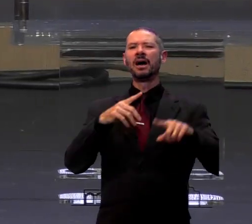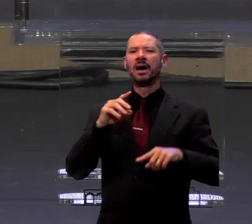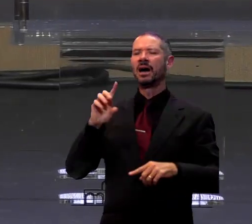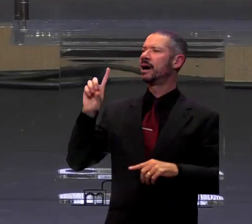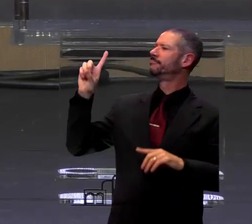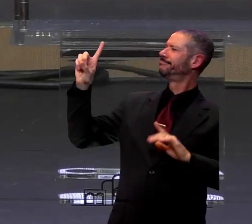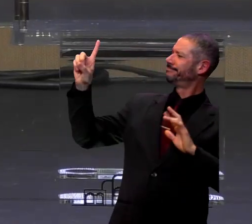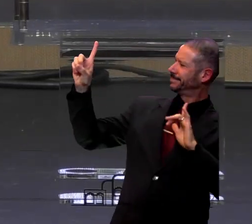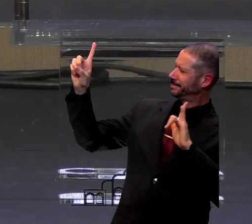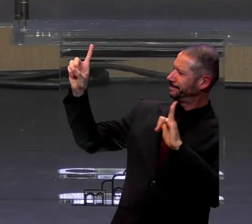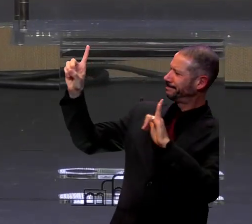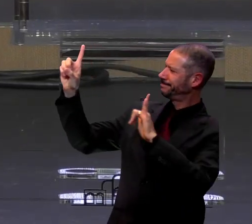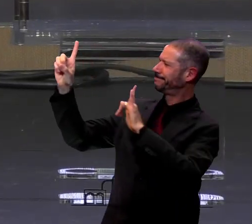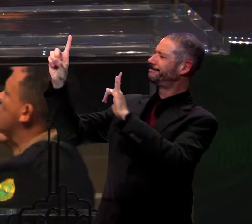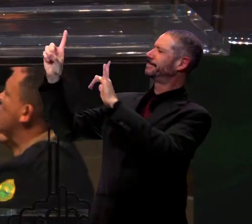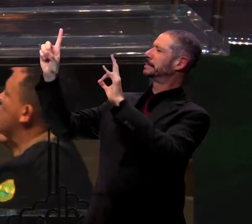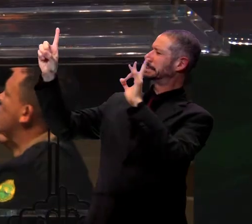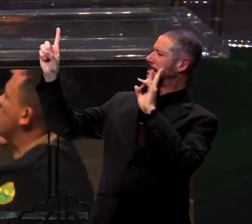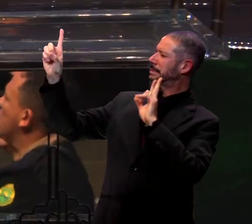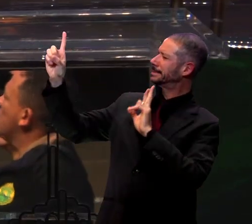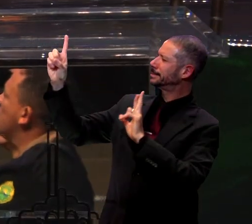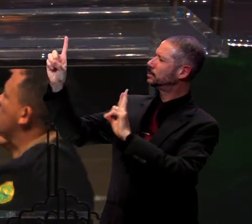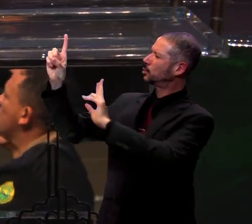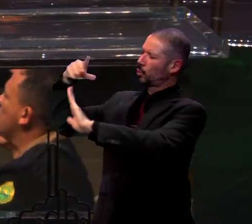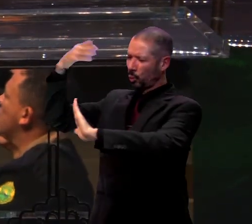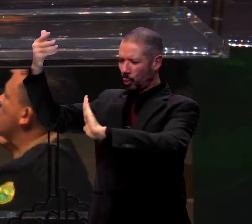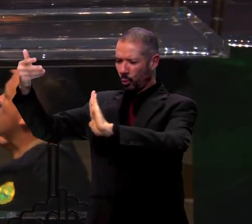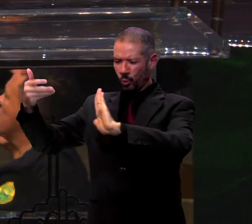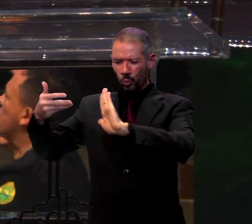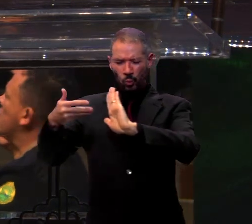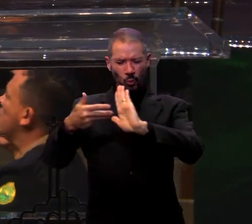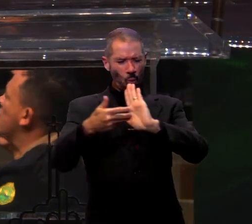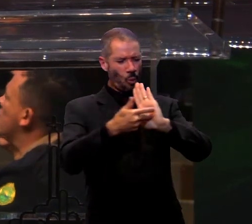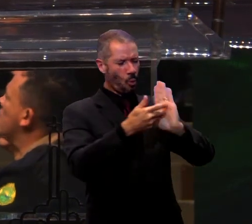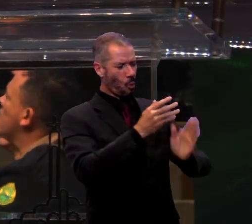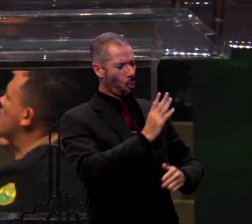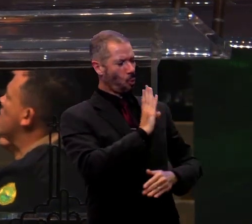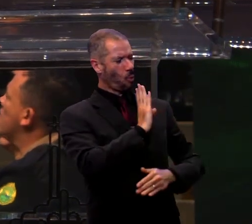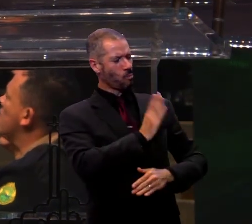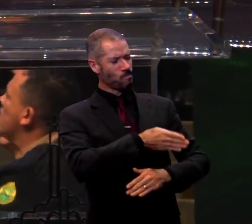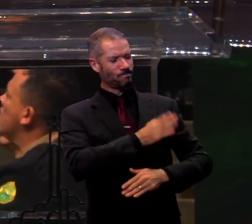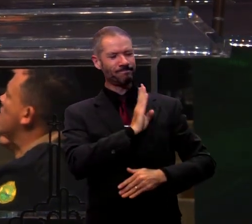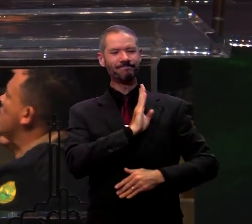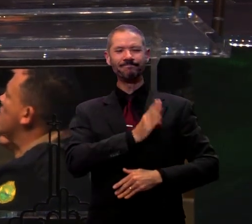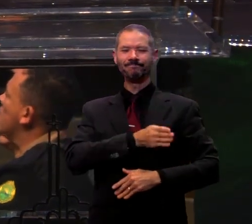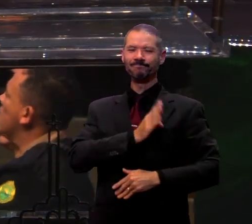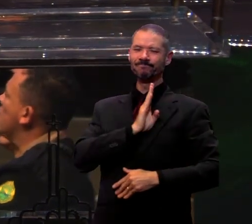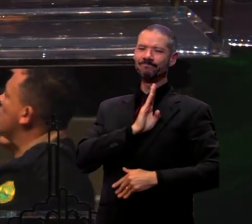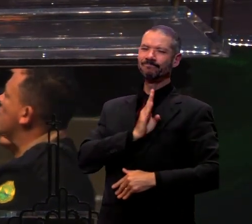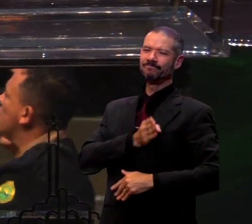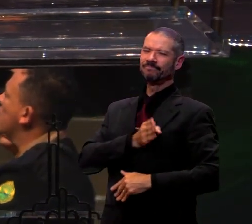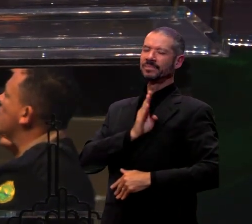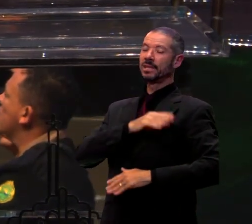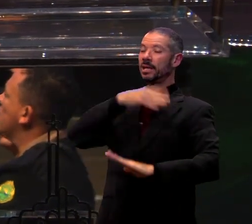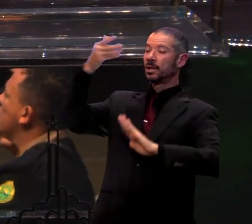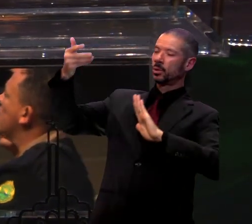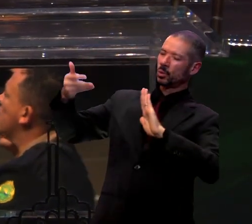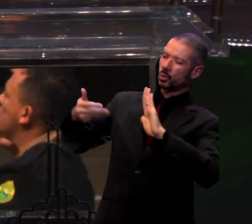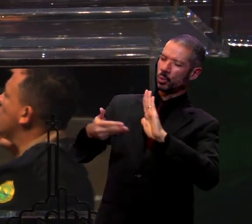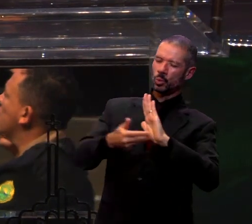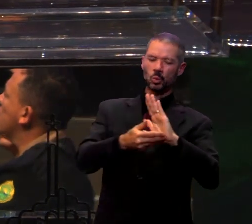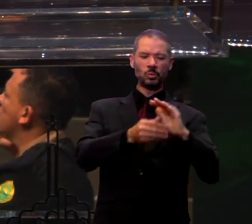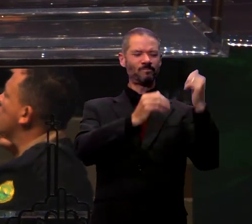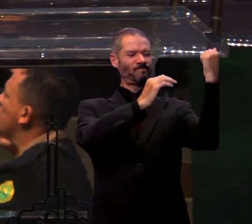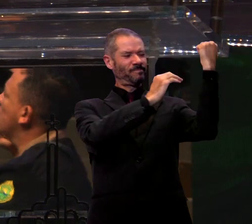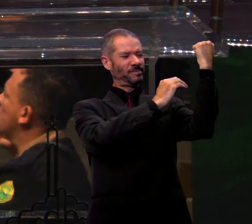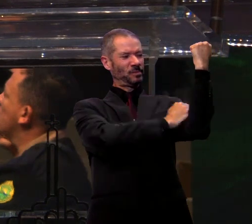ao Senhor com todo o seu coração, com toda a